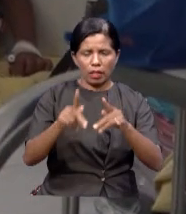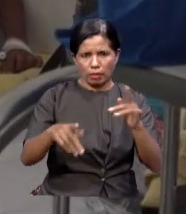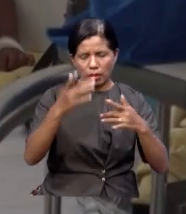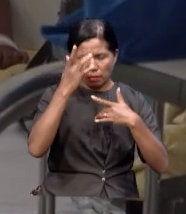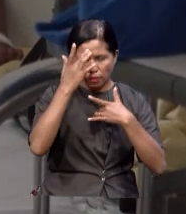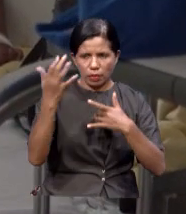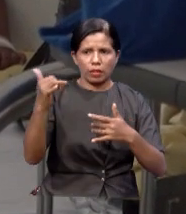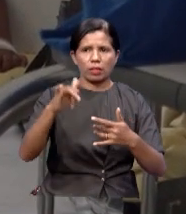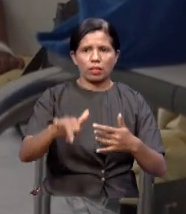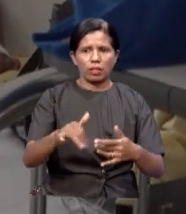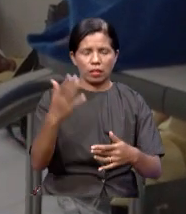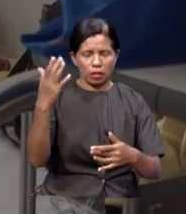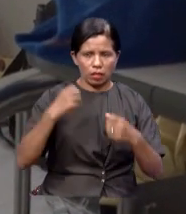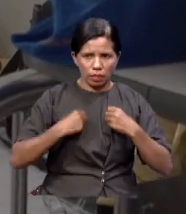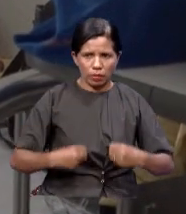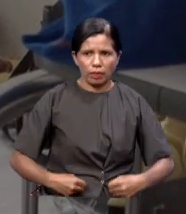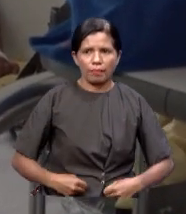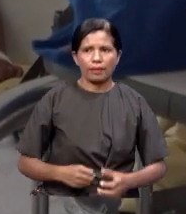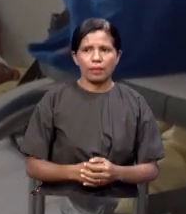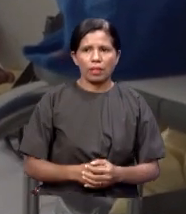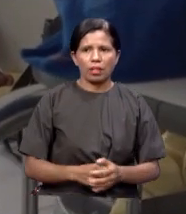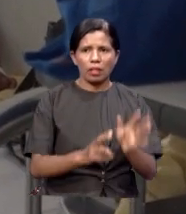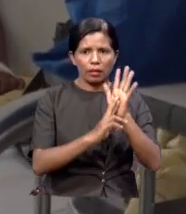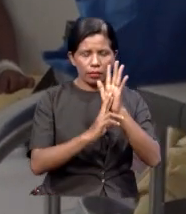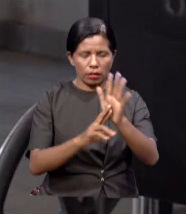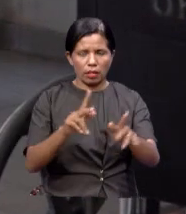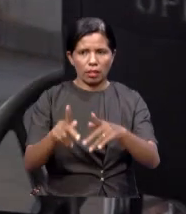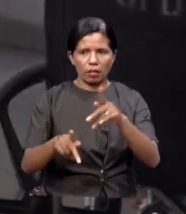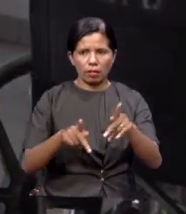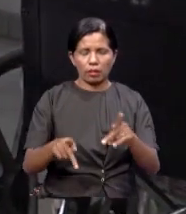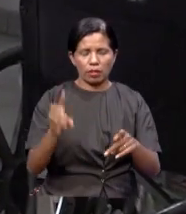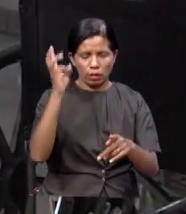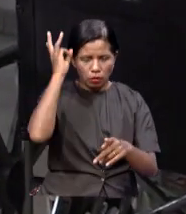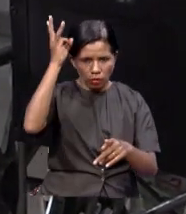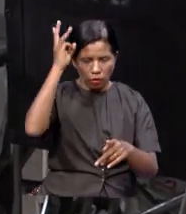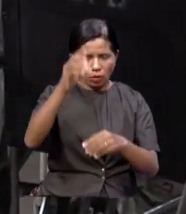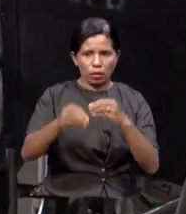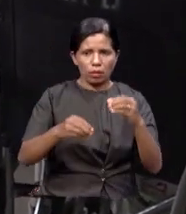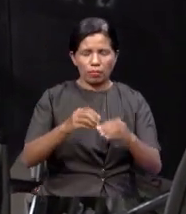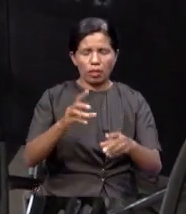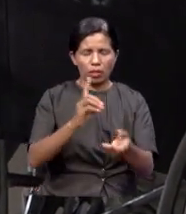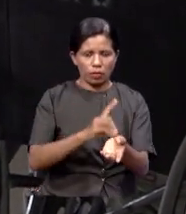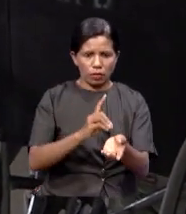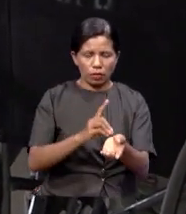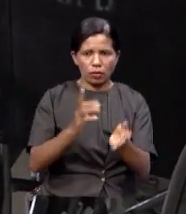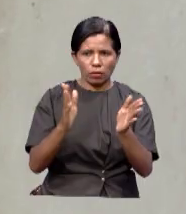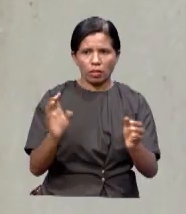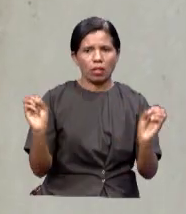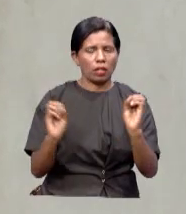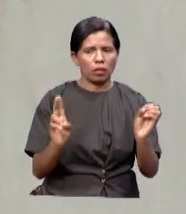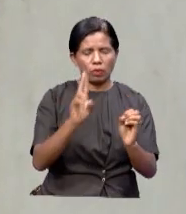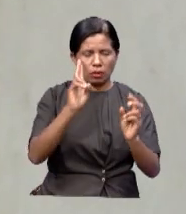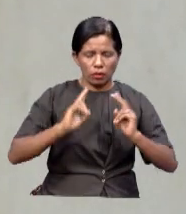ne behalo tratamento saúde. Além de ne, representante povo mos preocupa com a pessoal saúde Sira, la usa